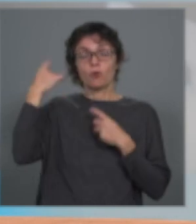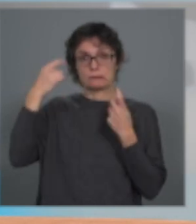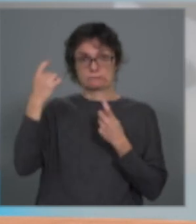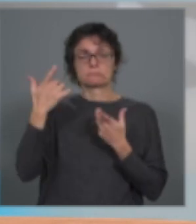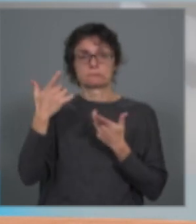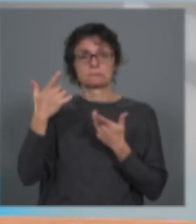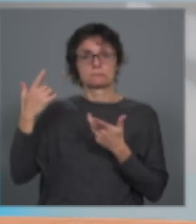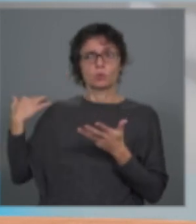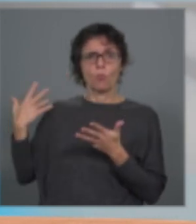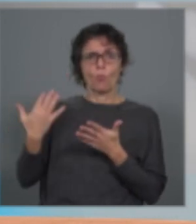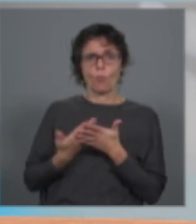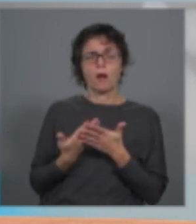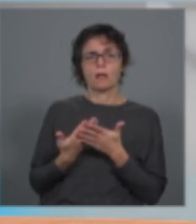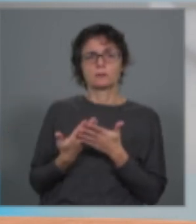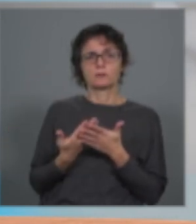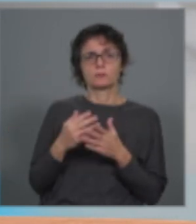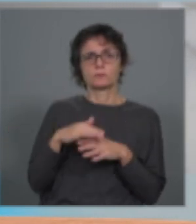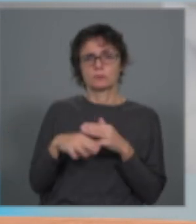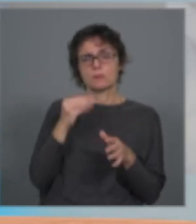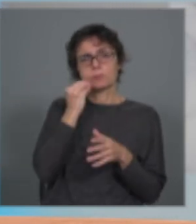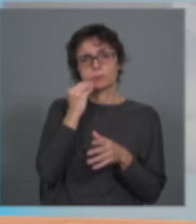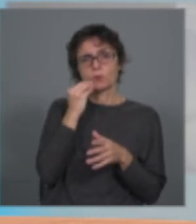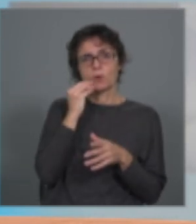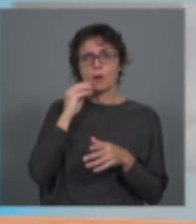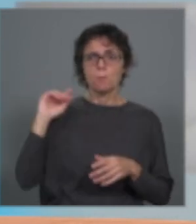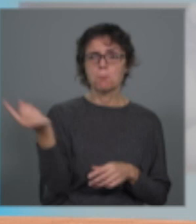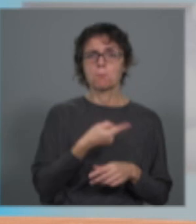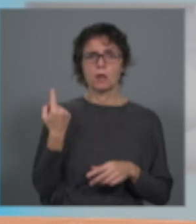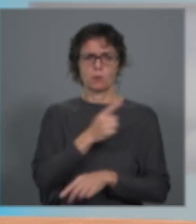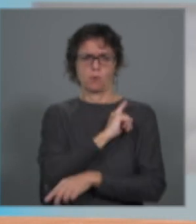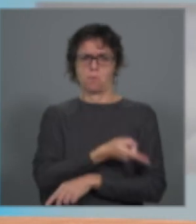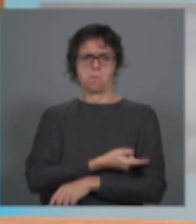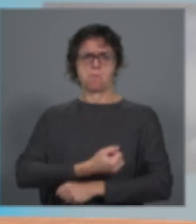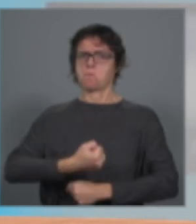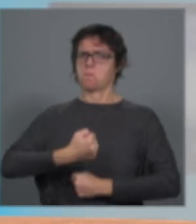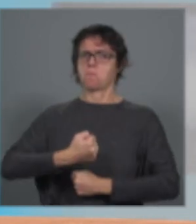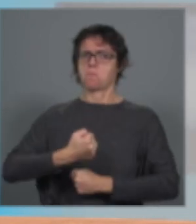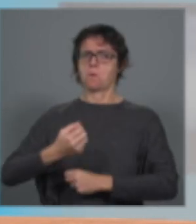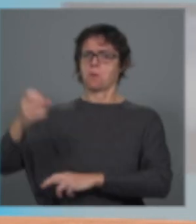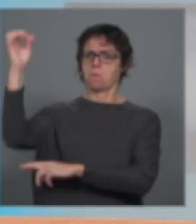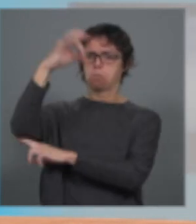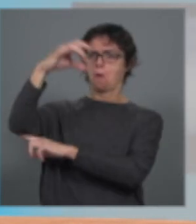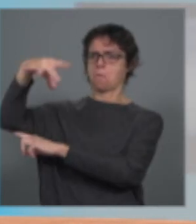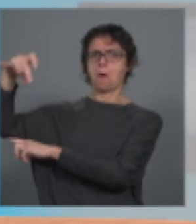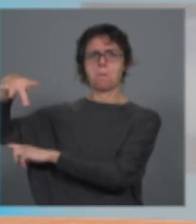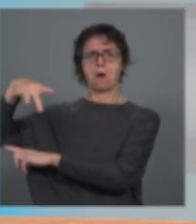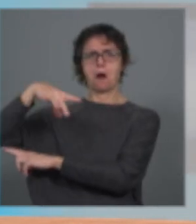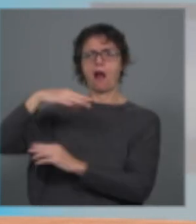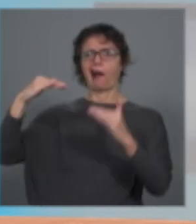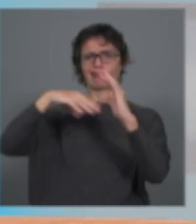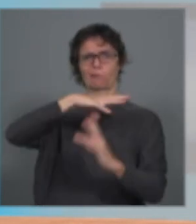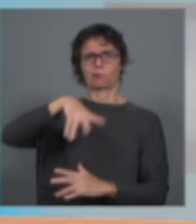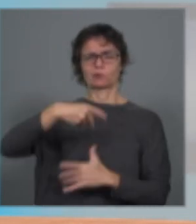é? Ficamos com um poder tremendo, ficamos com toda a riqueza do mundo. E o único